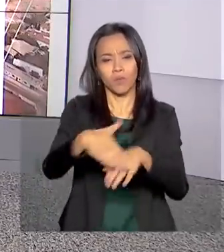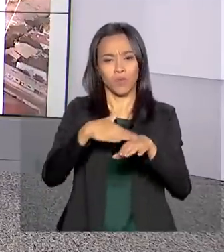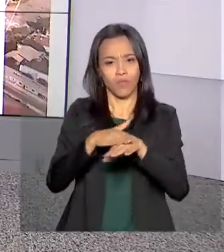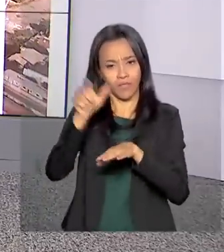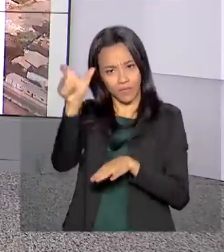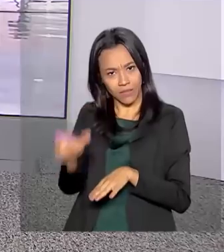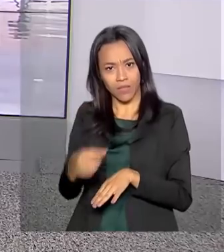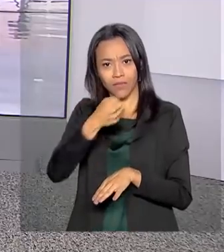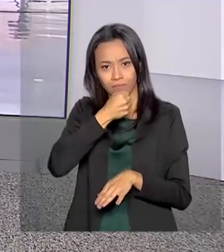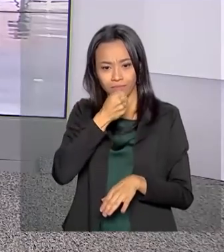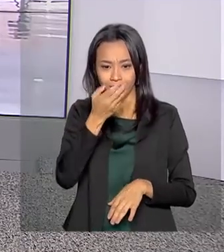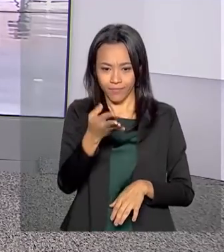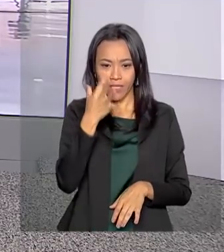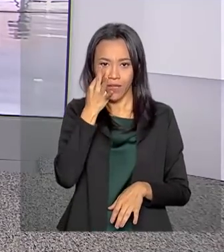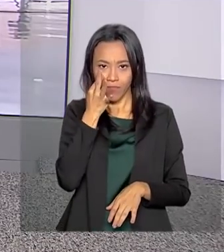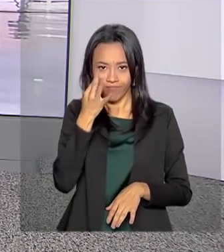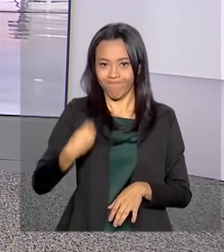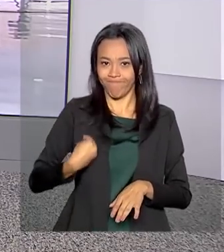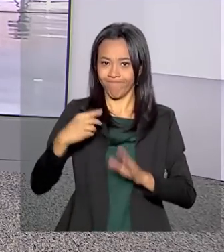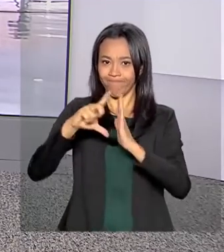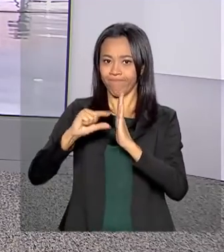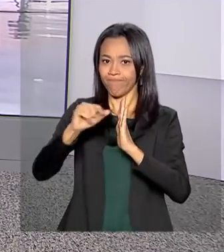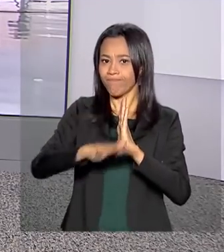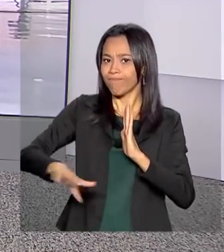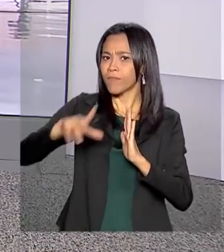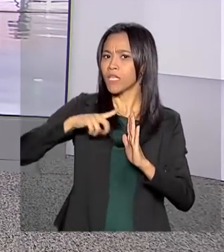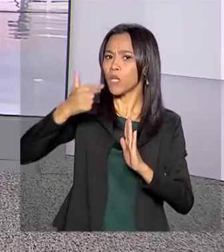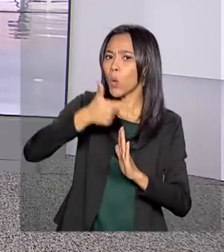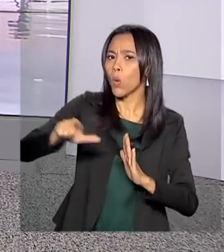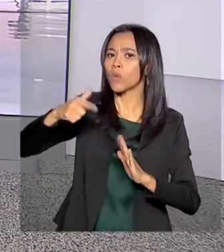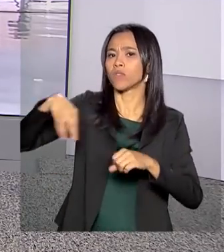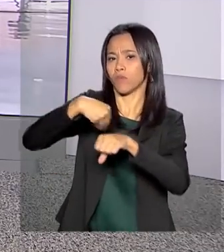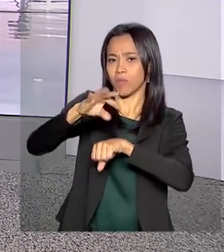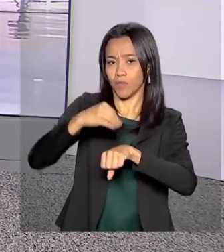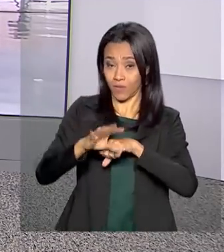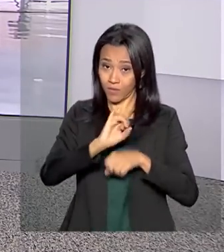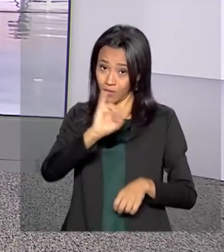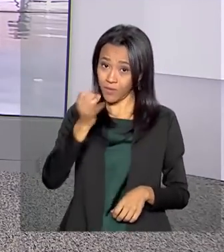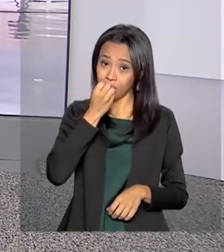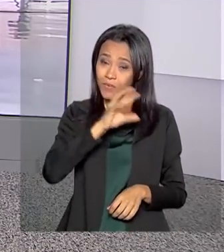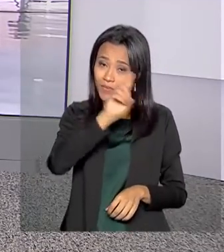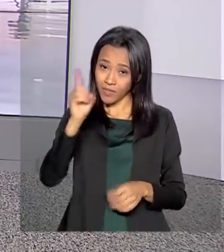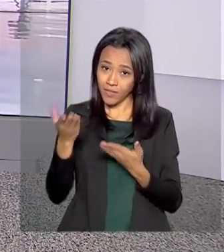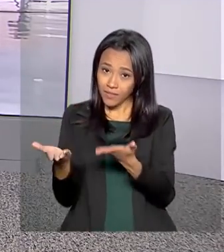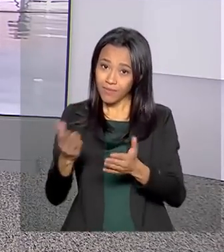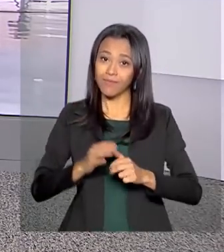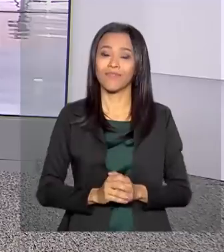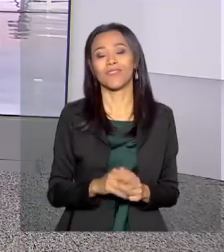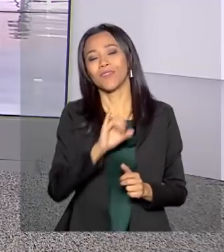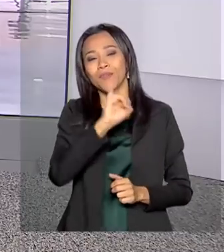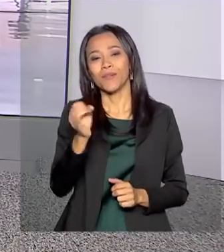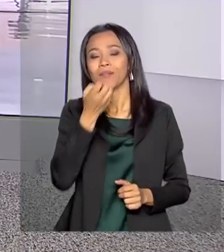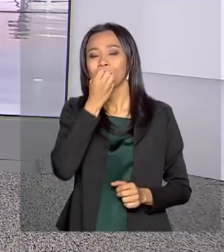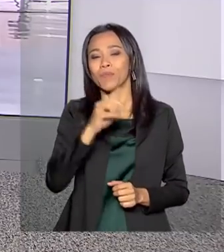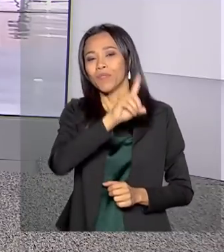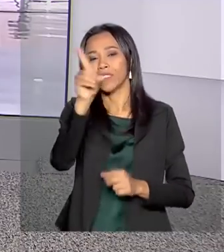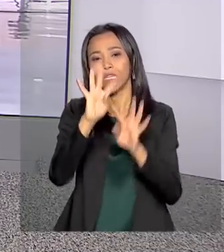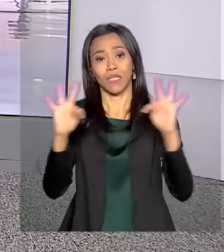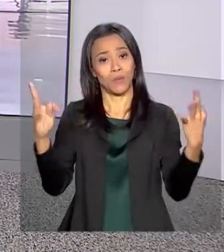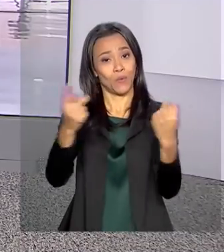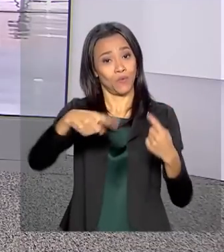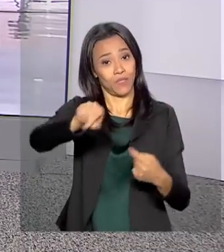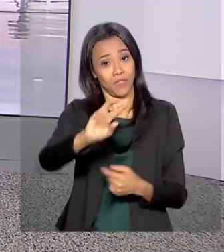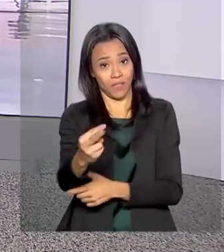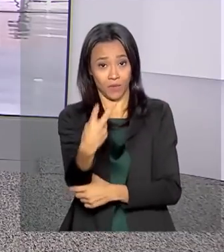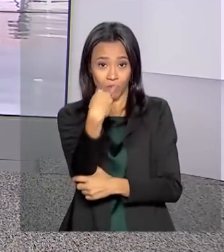repórter luana karen tá lá no planalto e tem outras informações pra gente o ano bom dia pra você foi carla bom dia bom dia a todos que nos acompanham